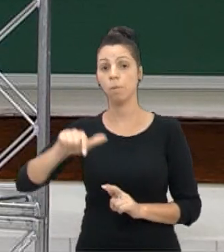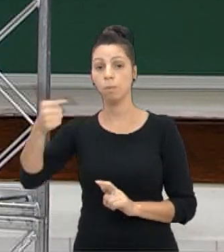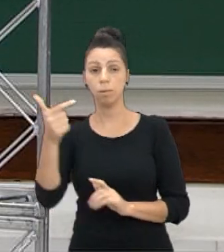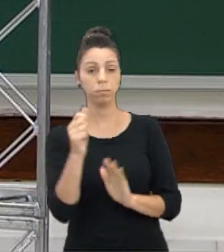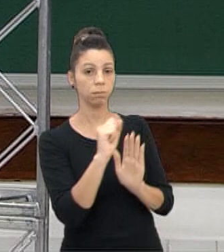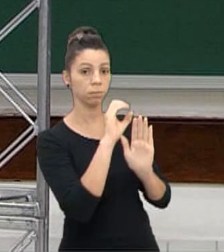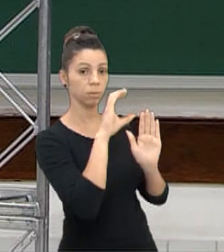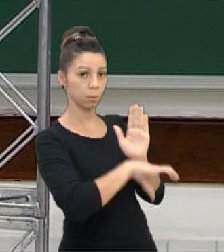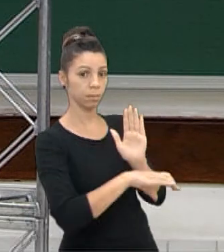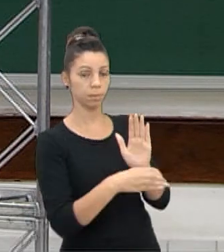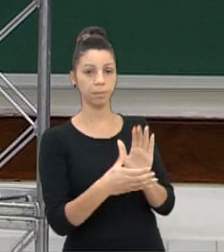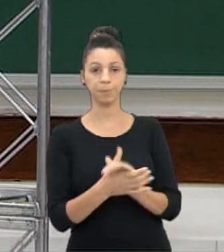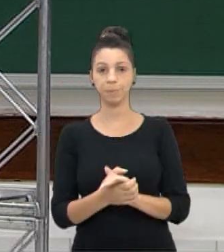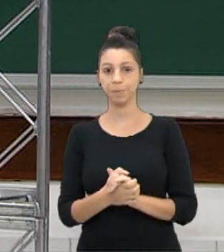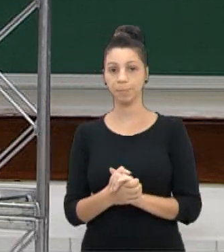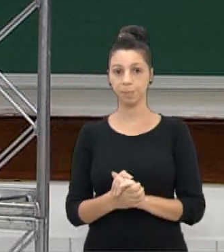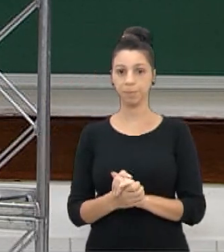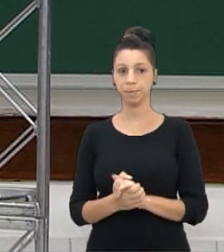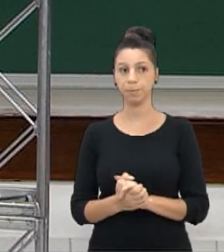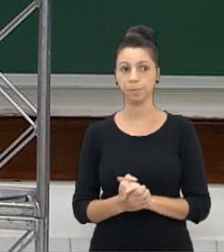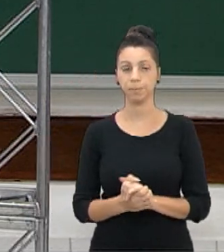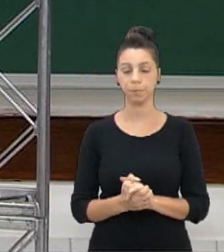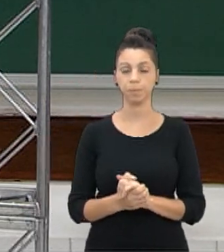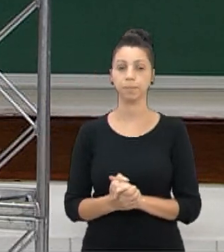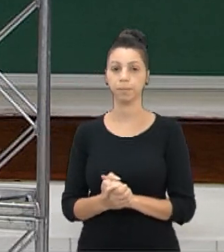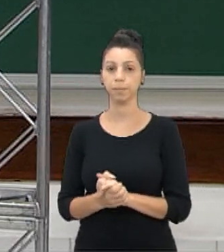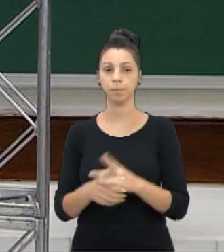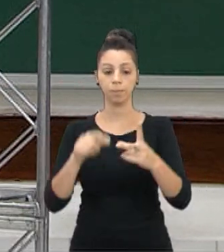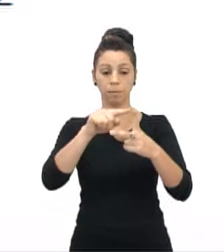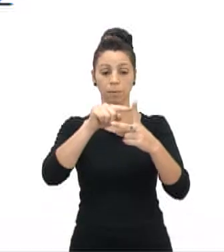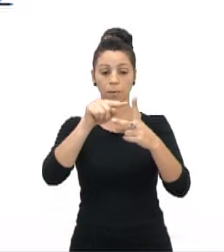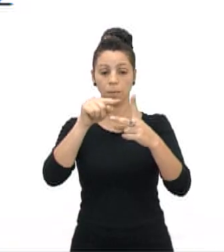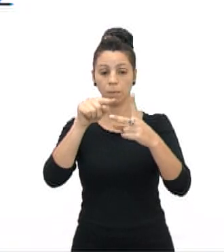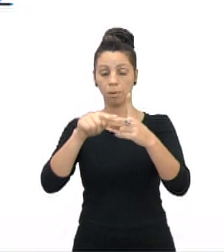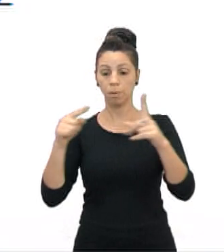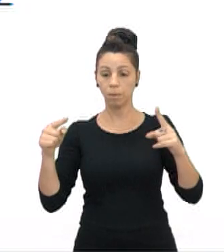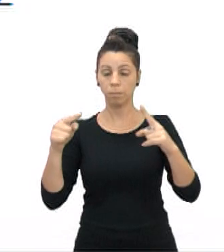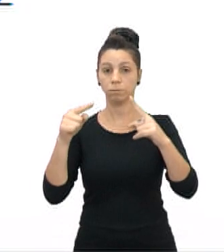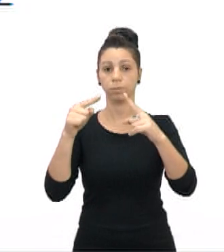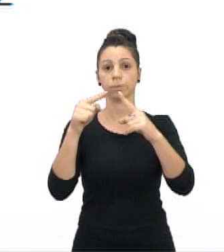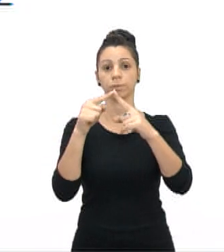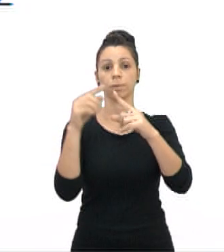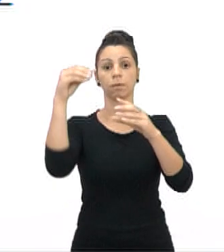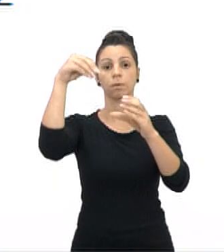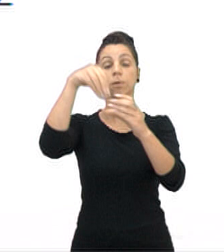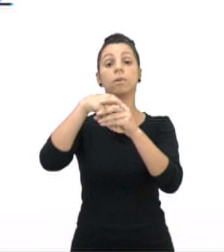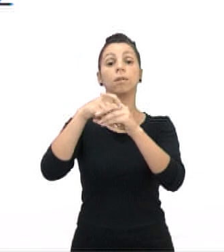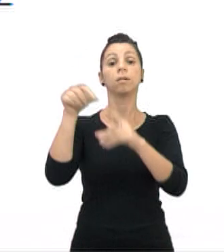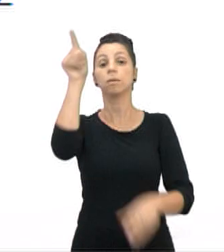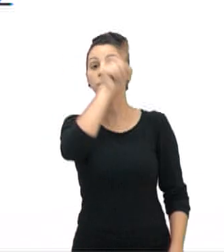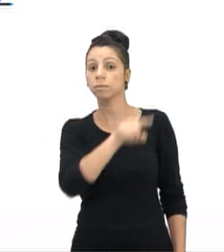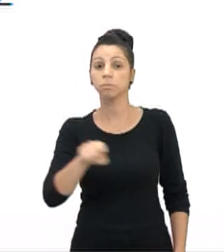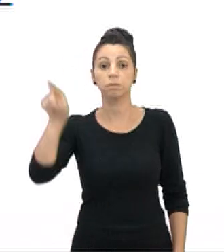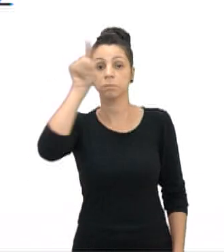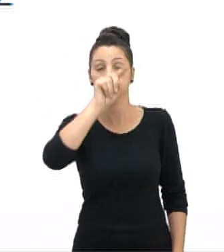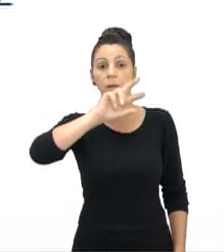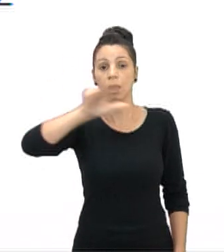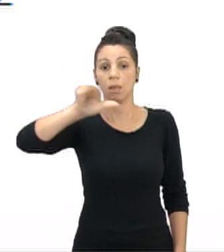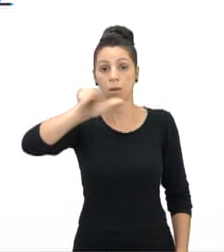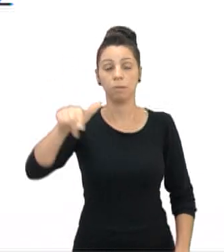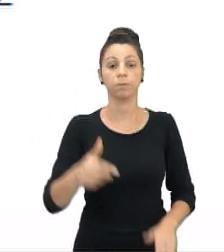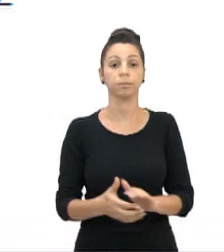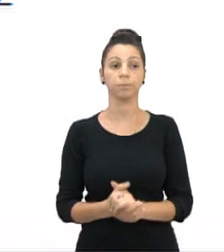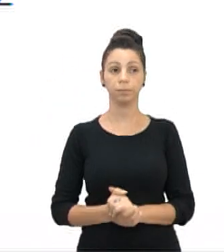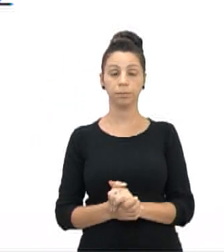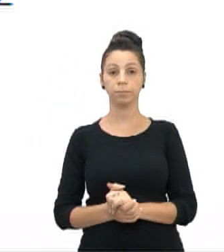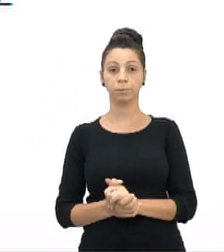conceito. Olhem, ângulos cujos vértices não pertencem à circunferência vai